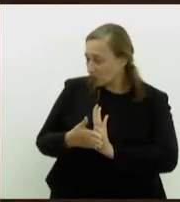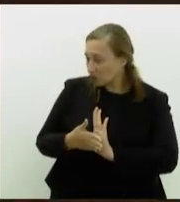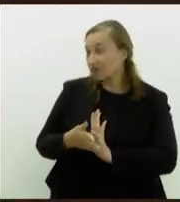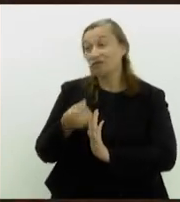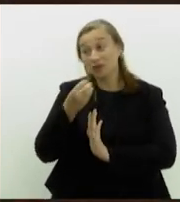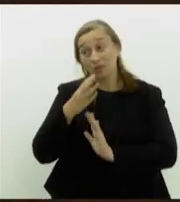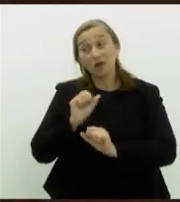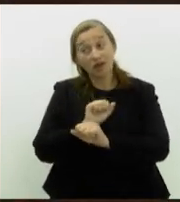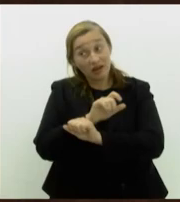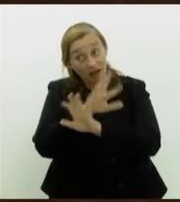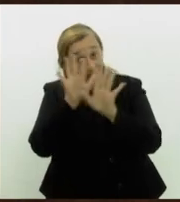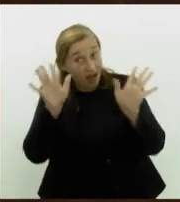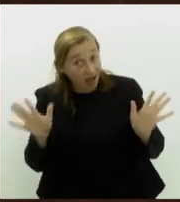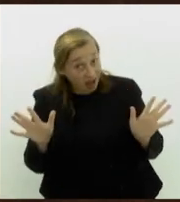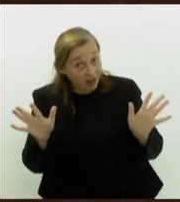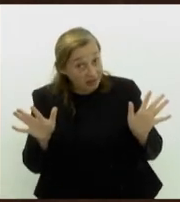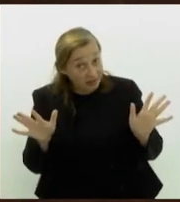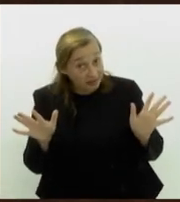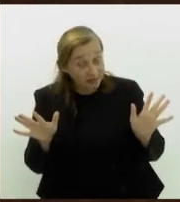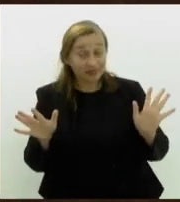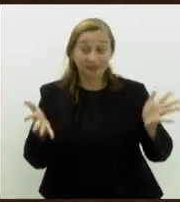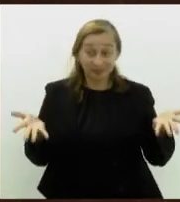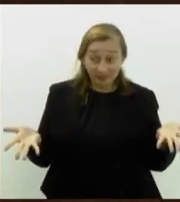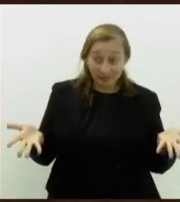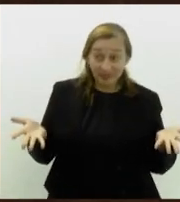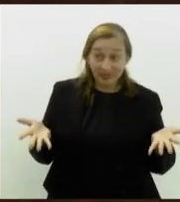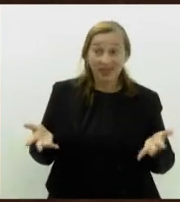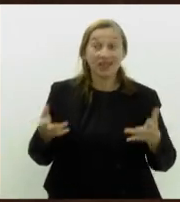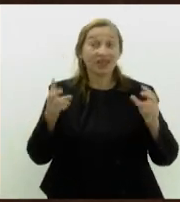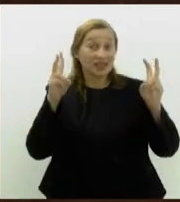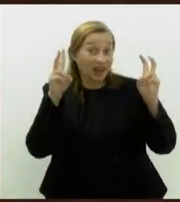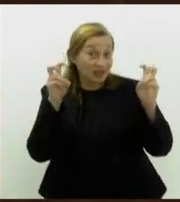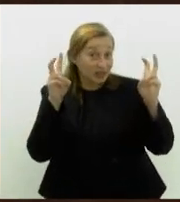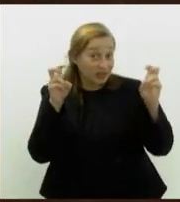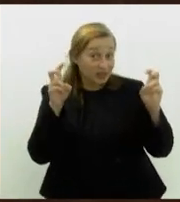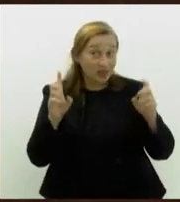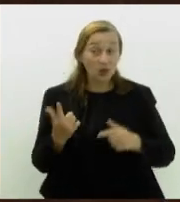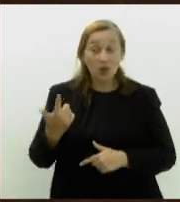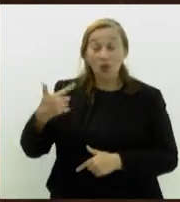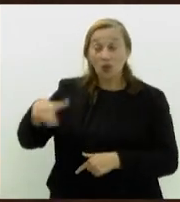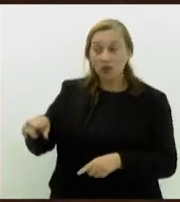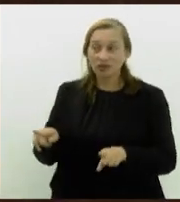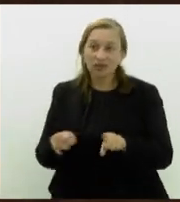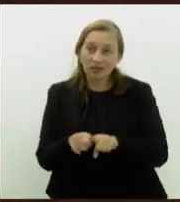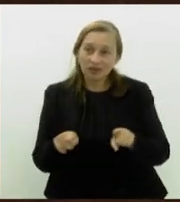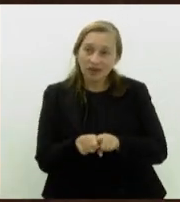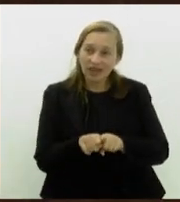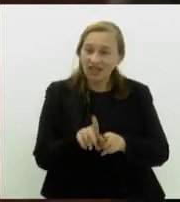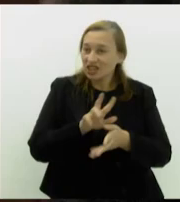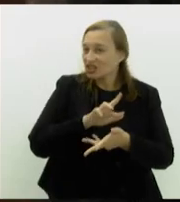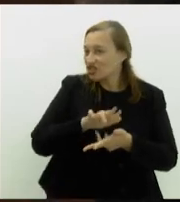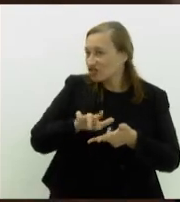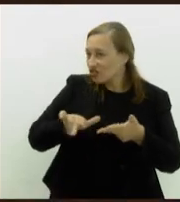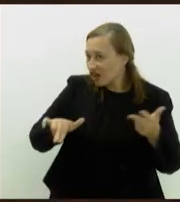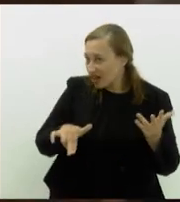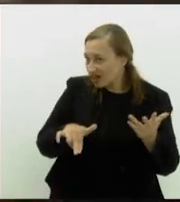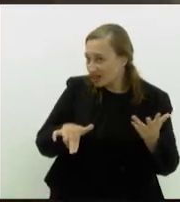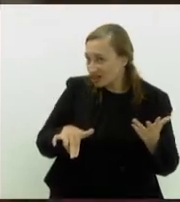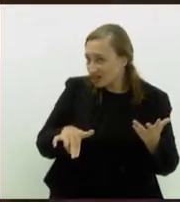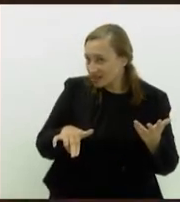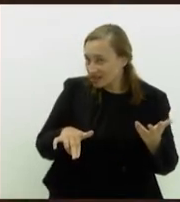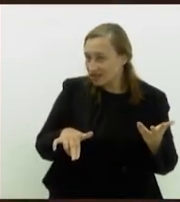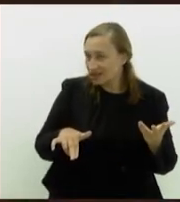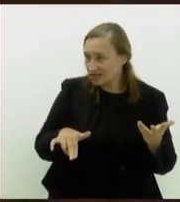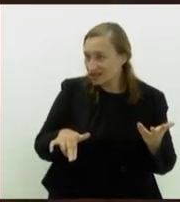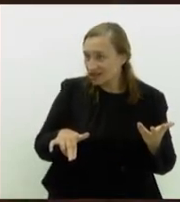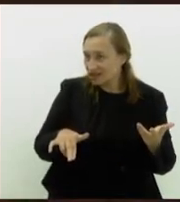fique completamente esclarecido esse ponto. Um ou outro ponto a gente diverge, até para criar uma situação que a gente até